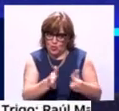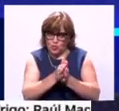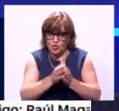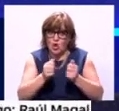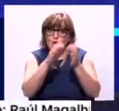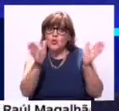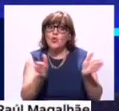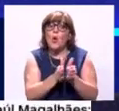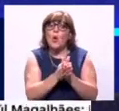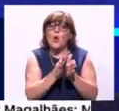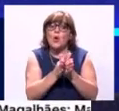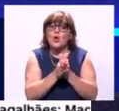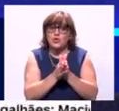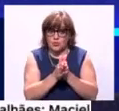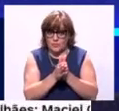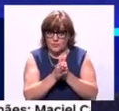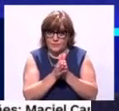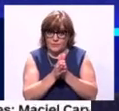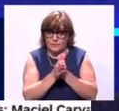com todos,